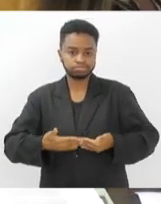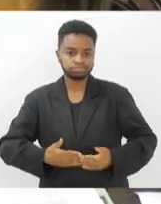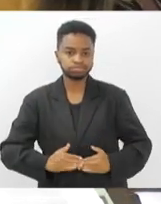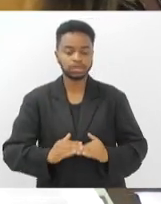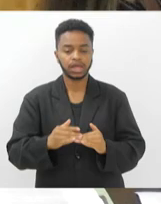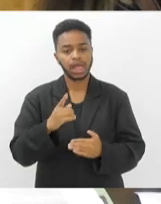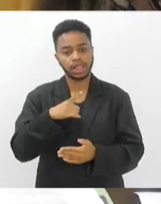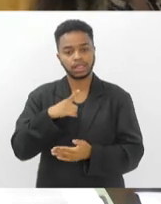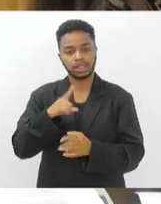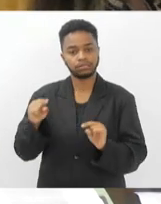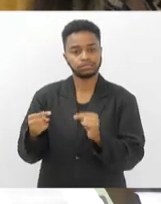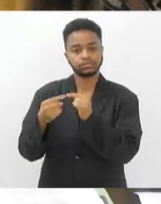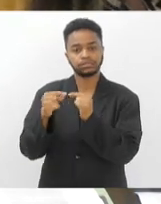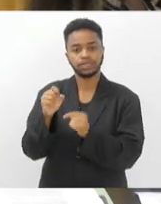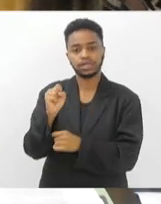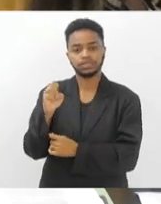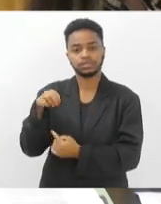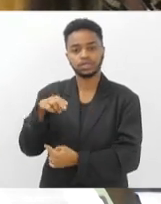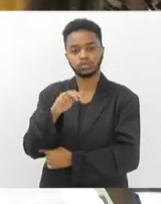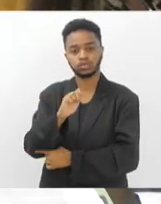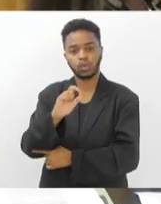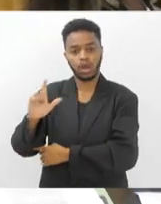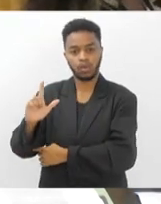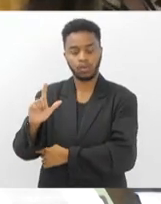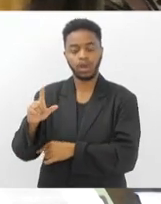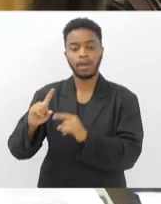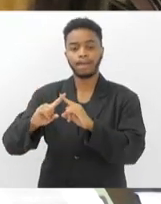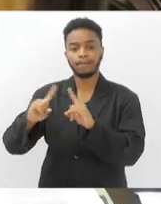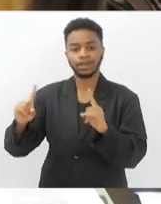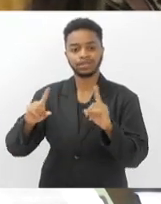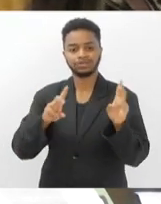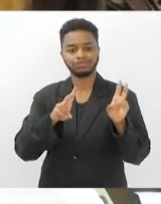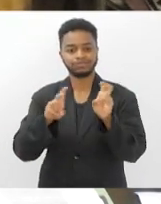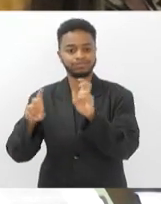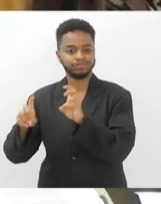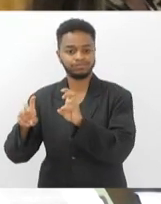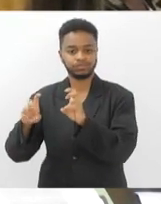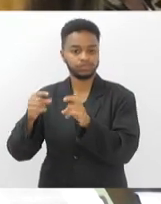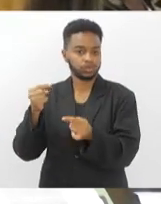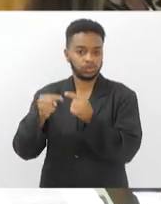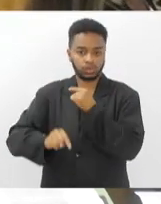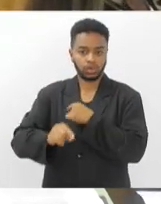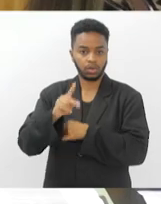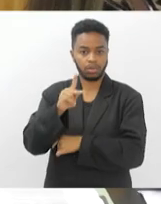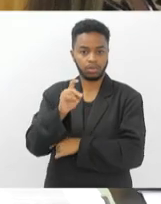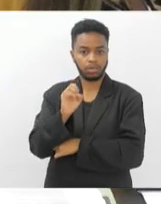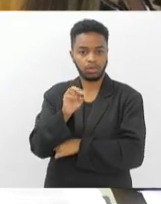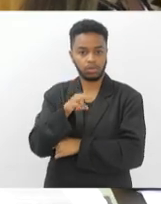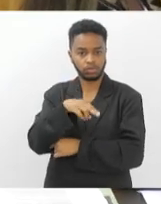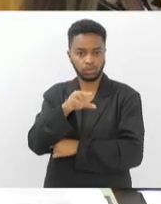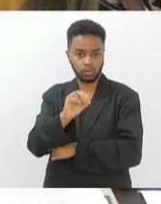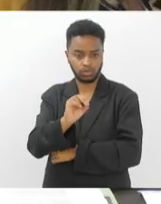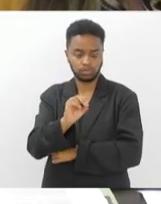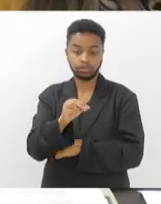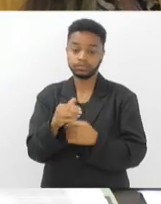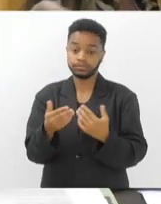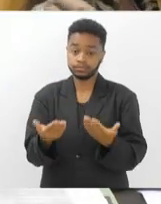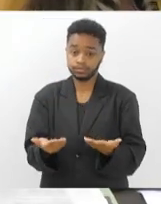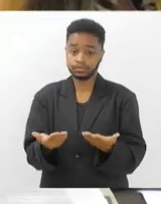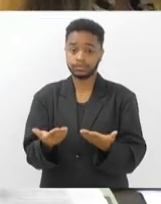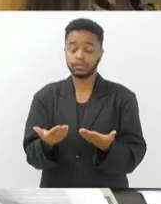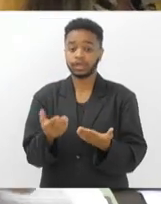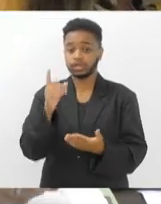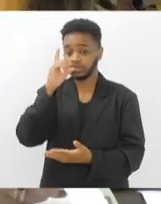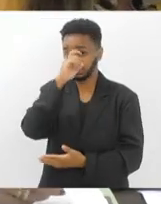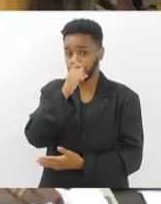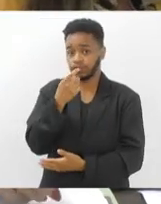sensual, mas com toda a situação ela não se mostra pornográfica, né? Difícil dizer